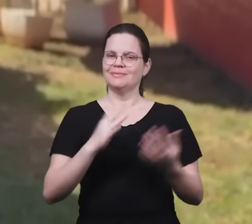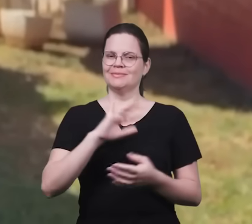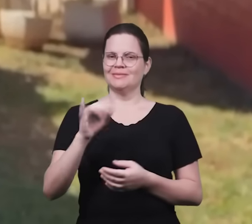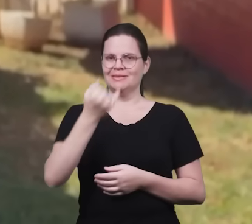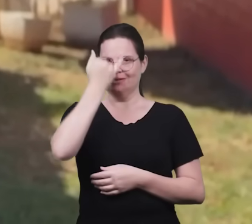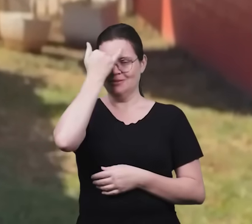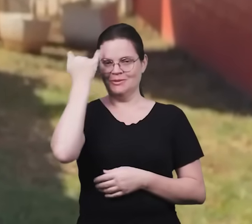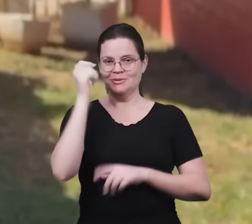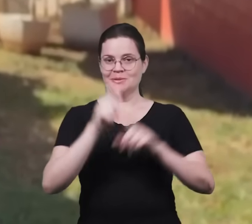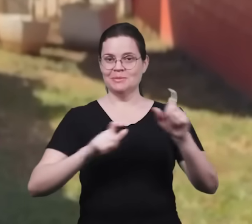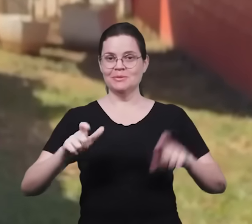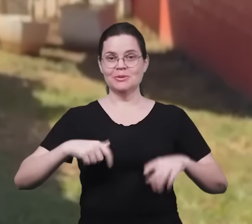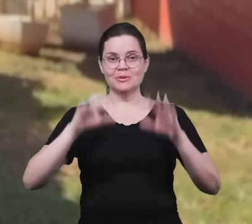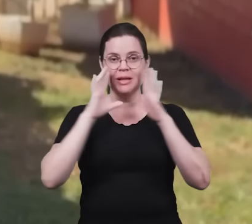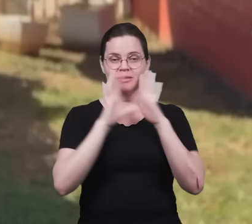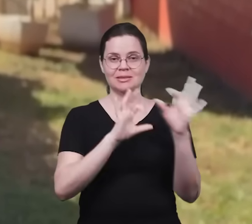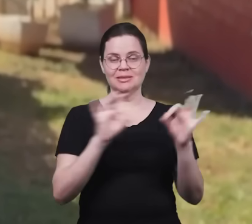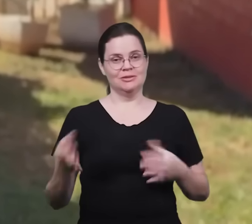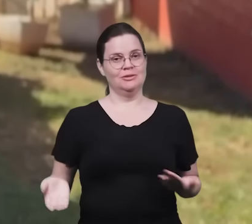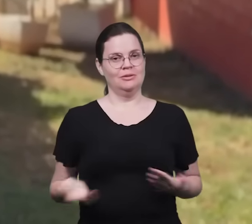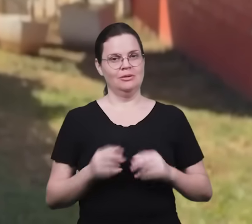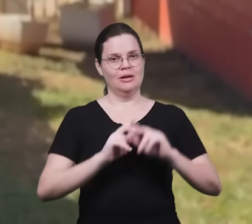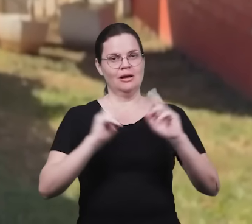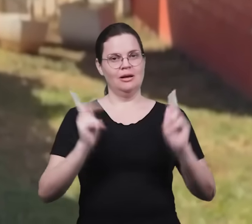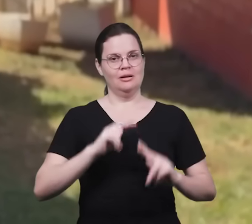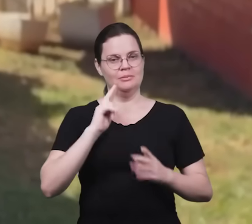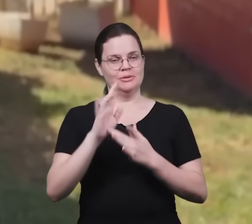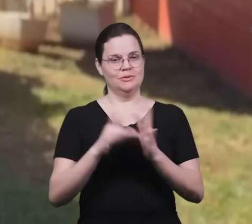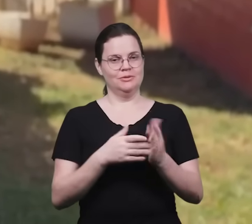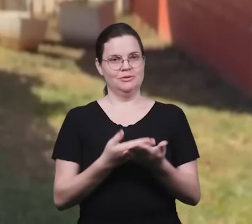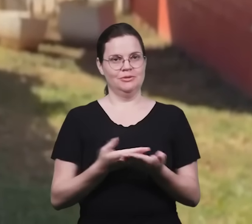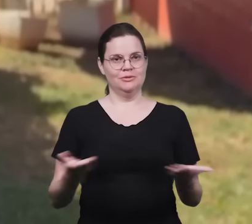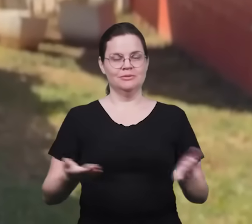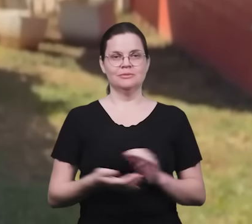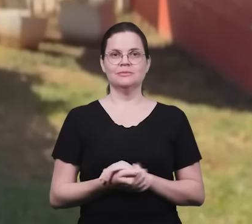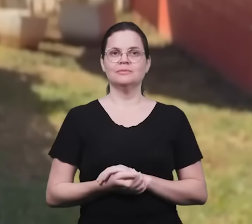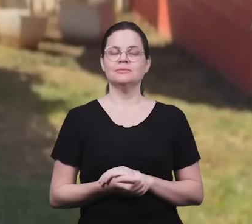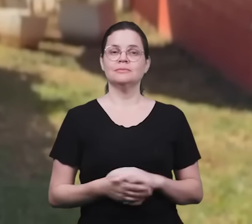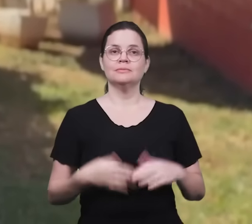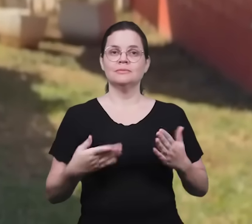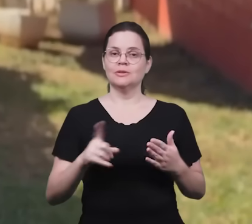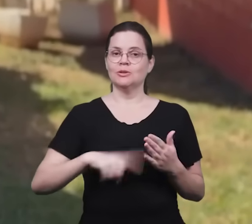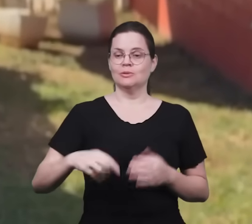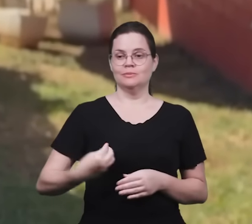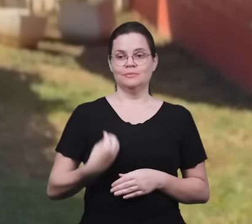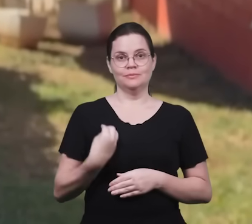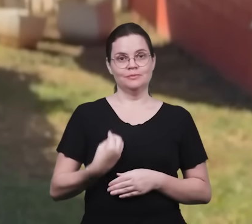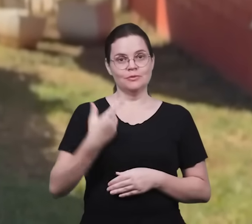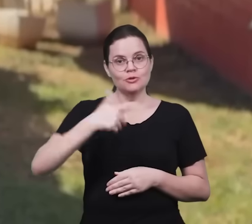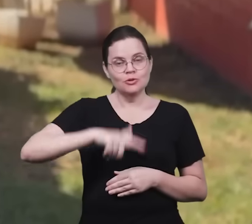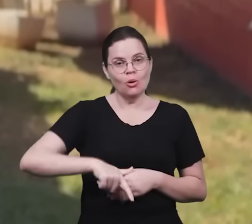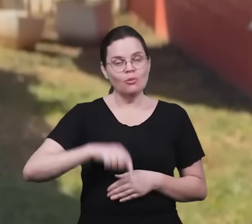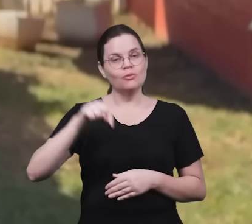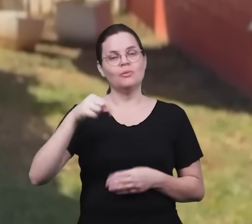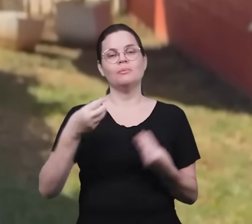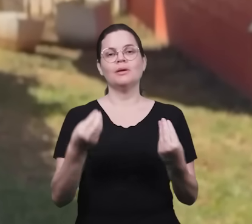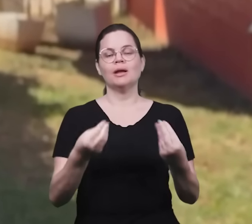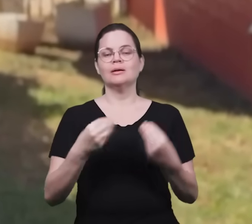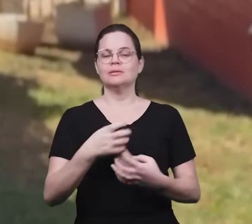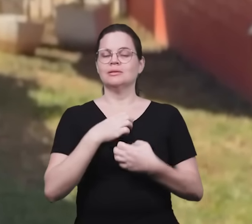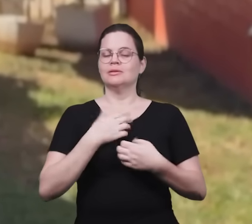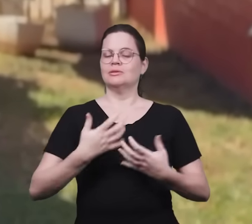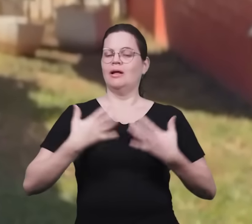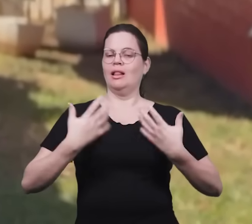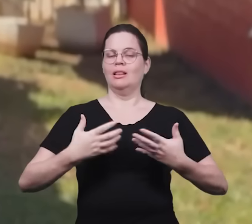Irmão Jorge e todos os queridos que nos acompanham, a paz do Senhor Jesus. Meus amados, nós estamos aqui mais uma vez com